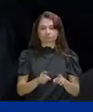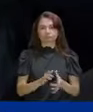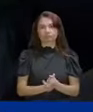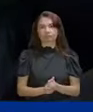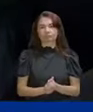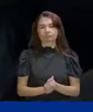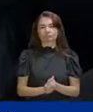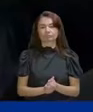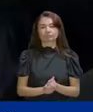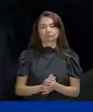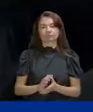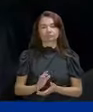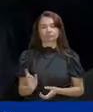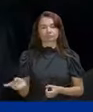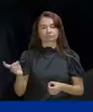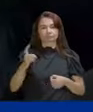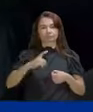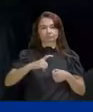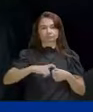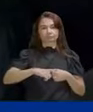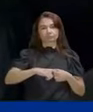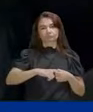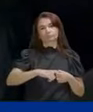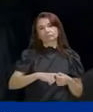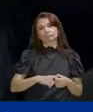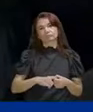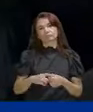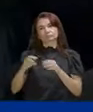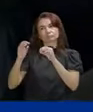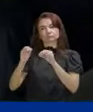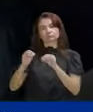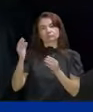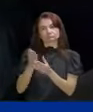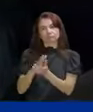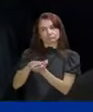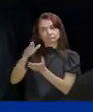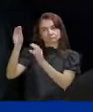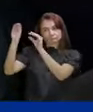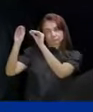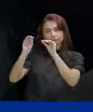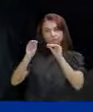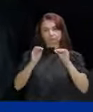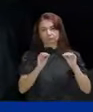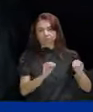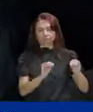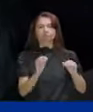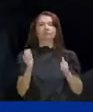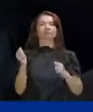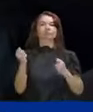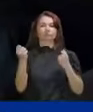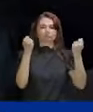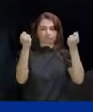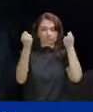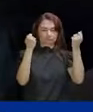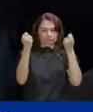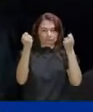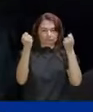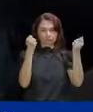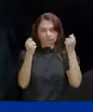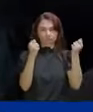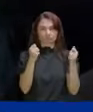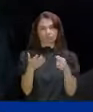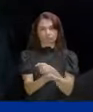batom vermelho, traje a toga preta. A fim de que seja feita a análise da fundamentação